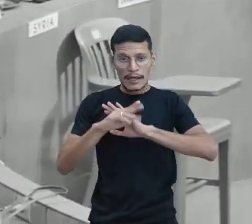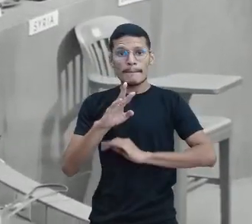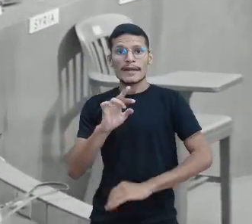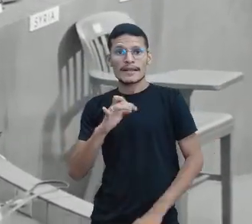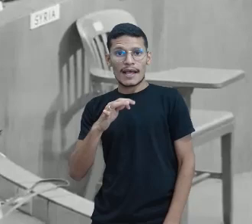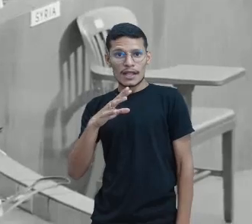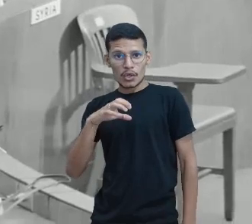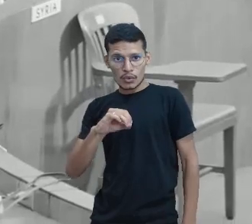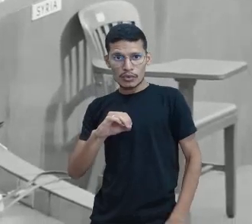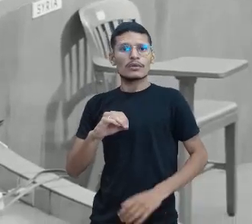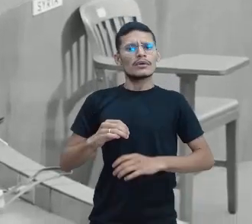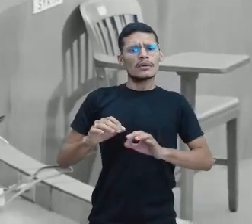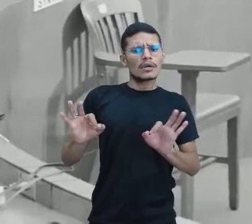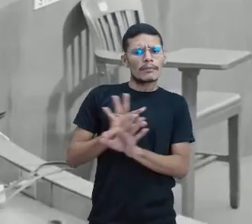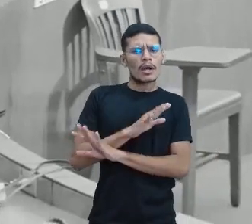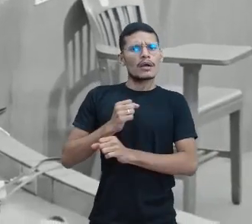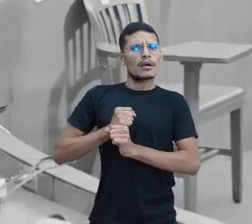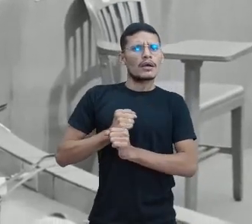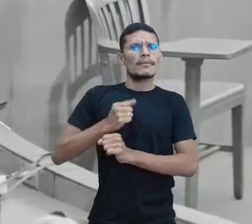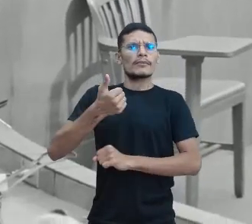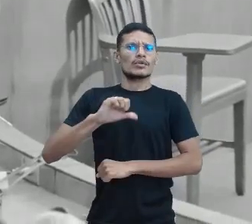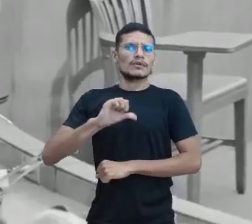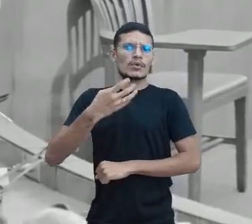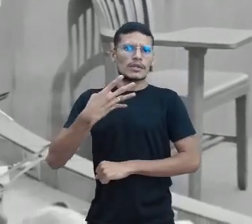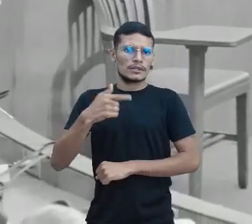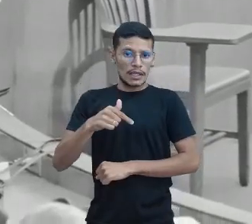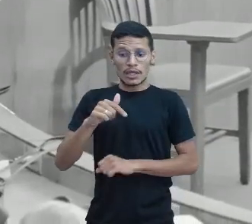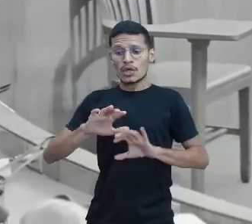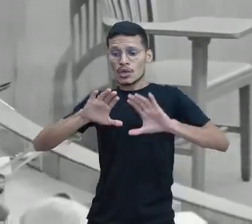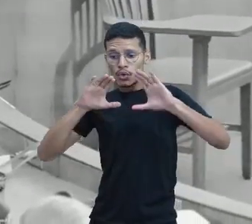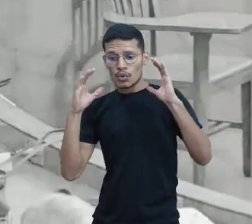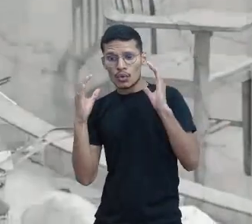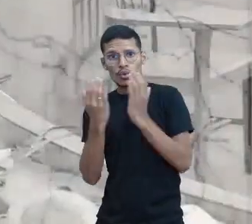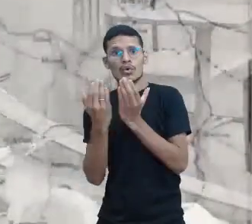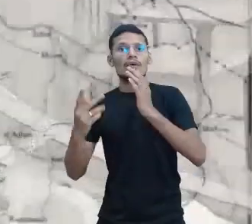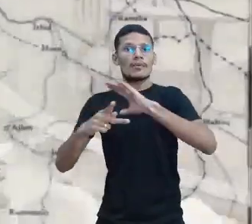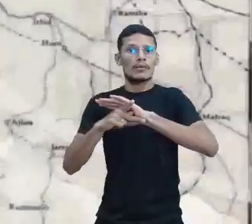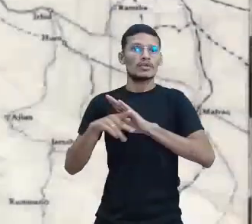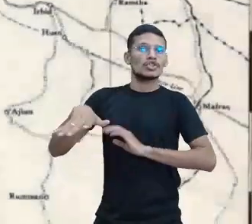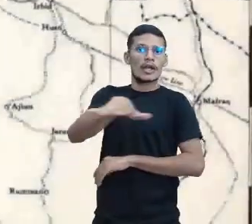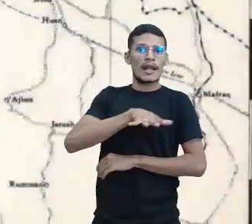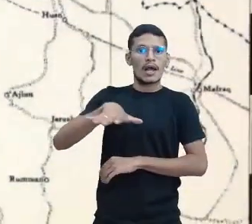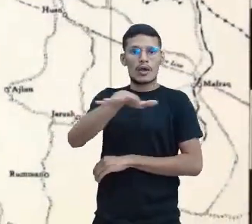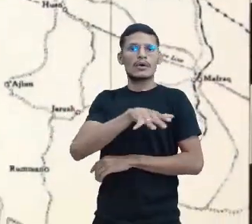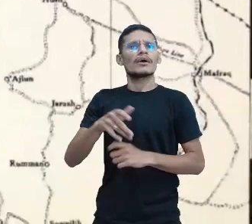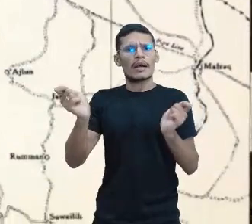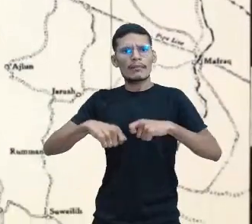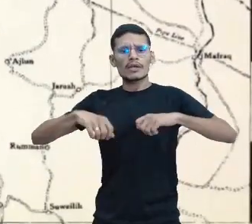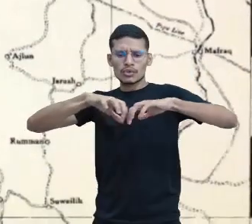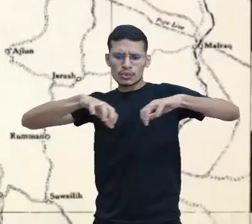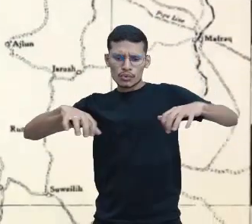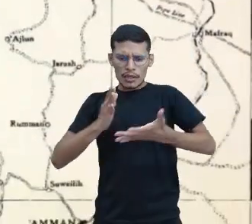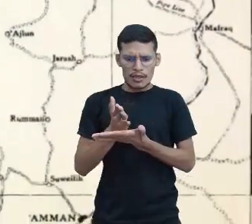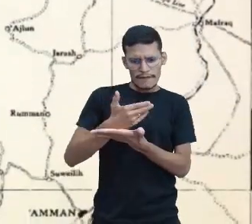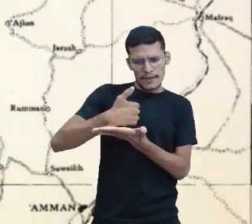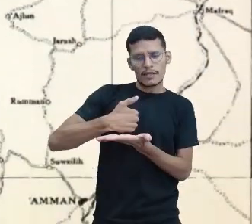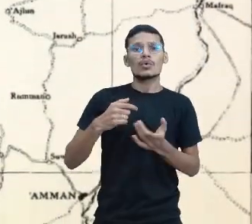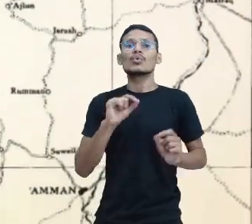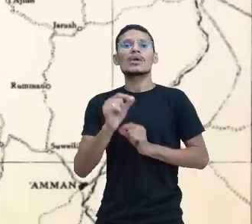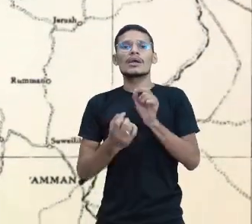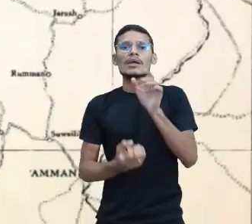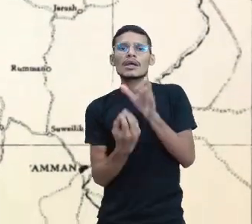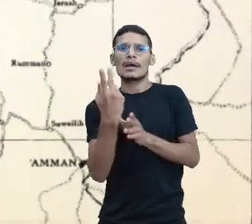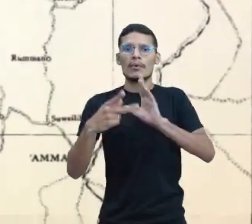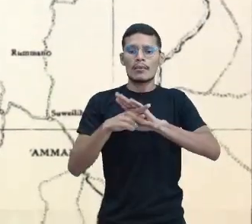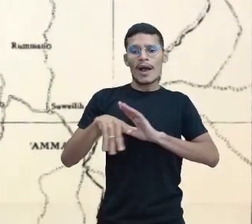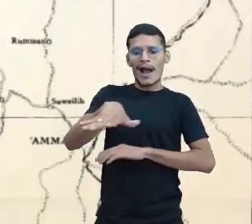em 1947, a Assembleia Geral das Nações Unidas propôs uma partilha do território. Ela previa a criação de um